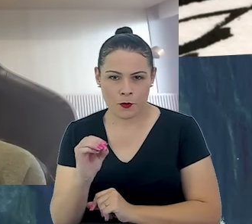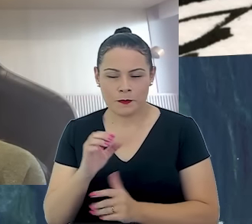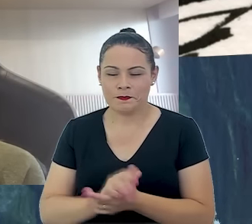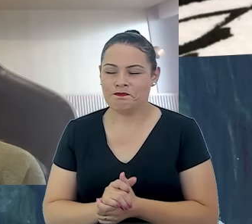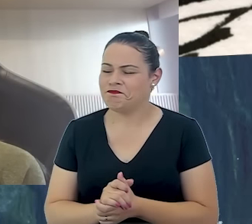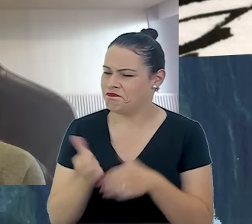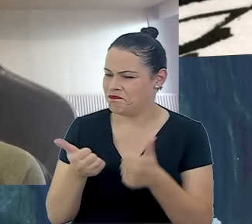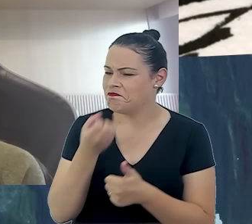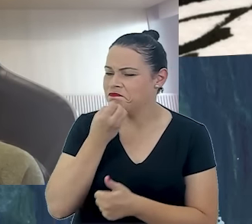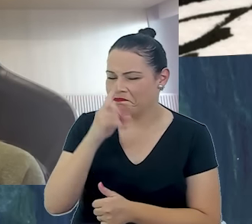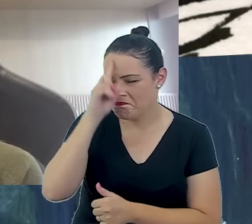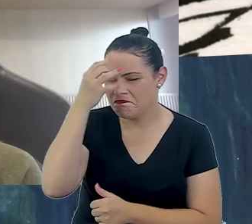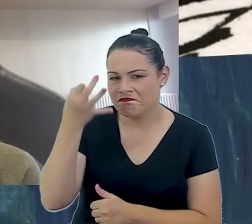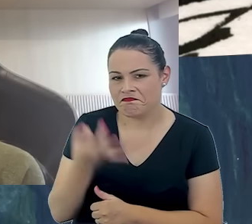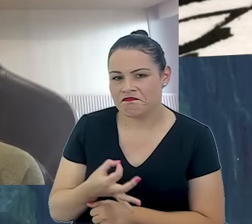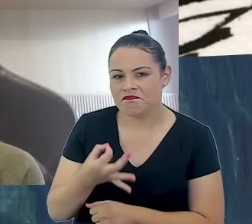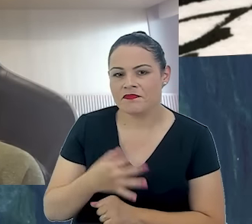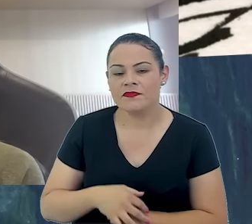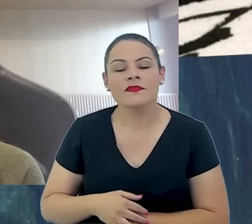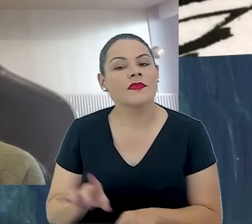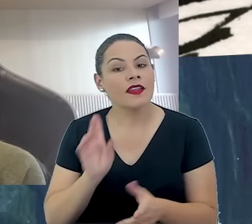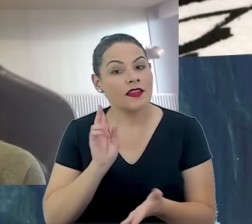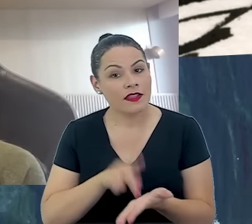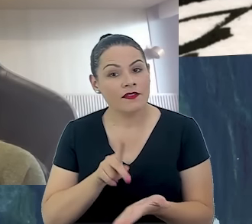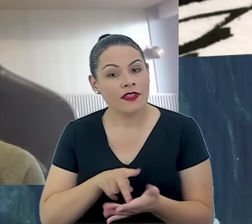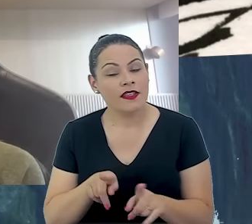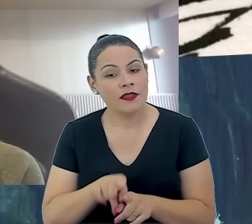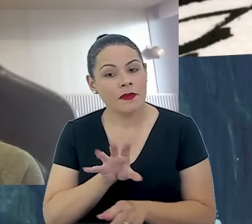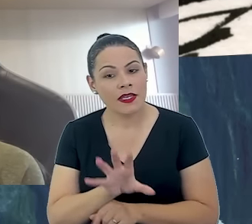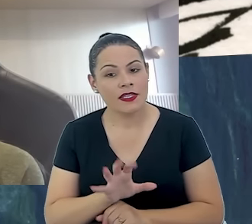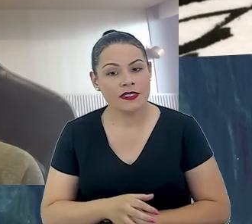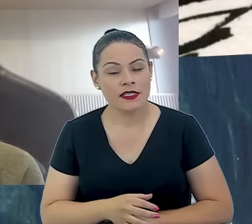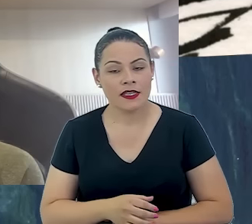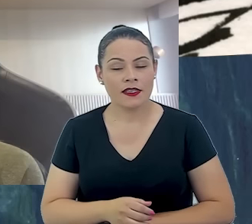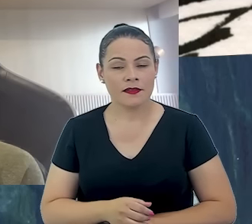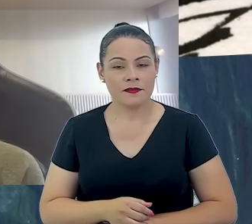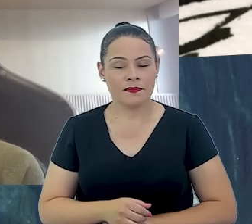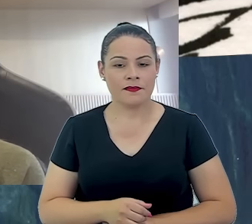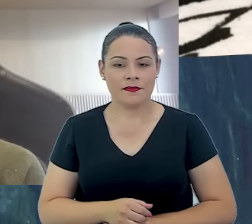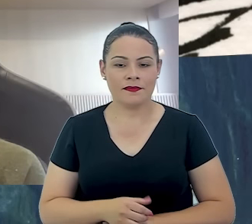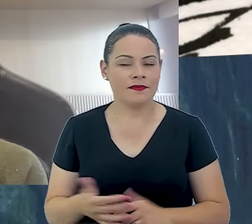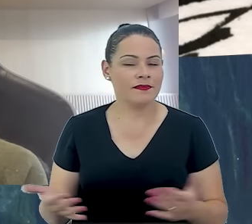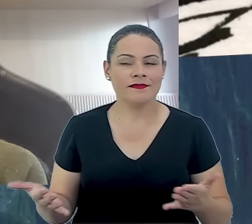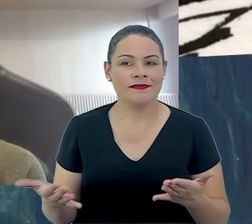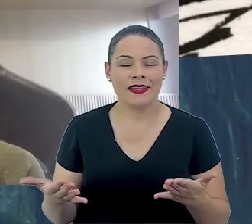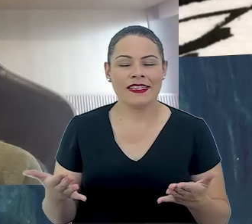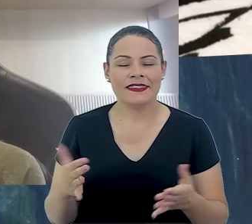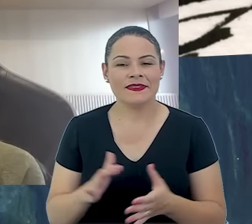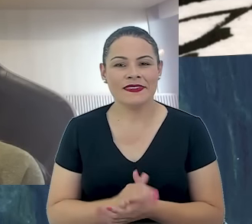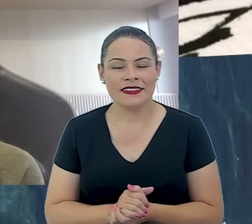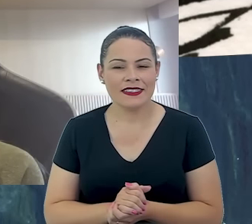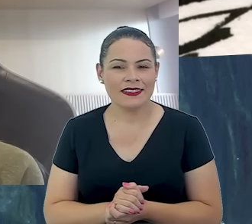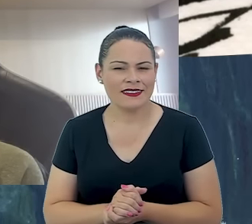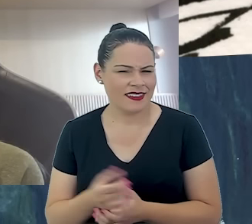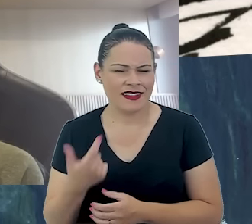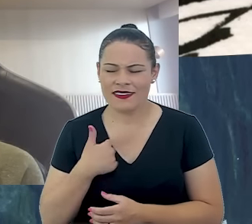Não muito bem colocado e e realmente quer dizer eu acho que eu